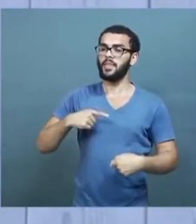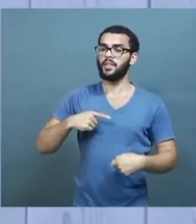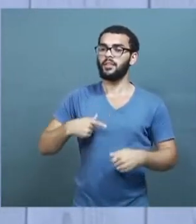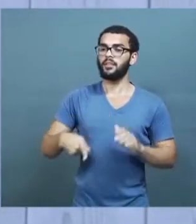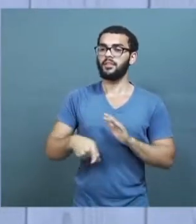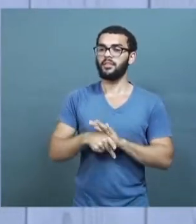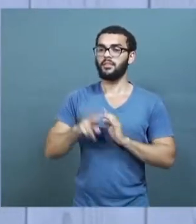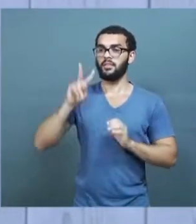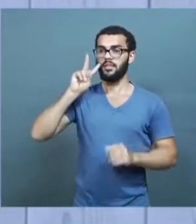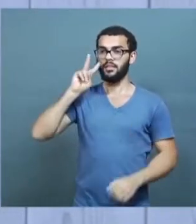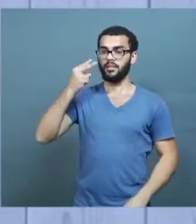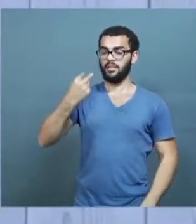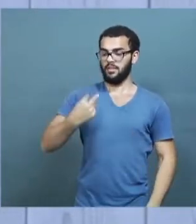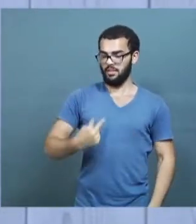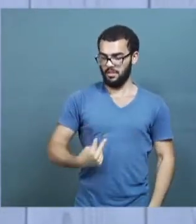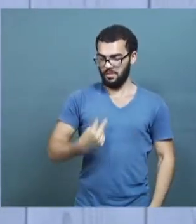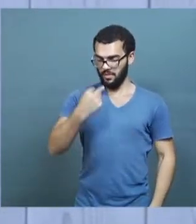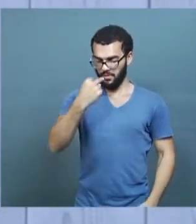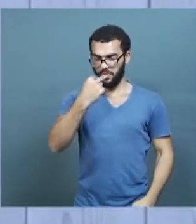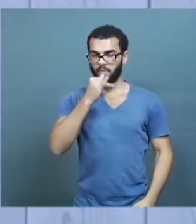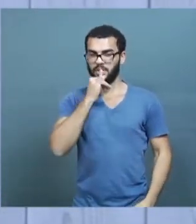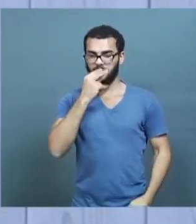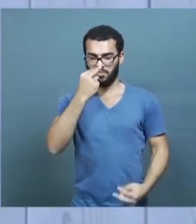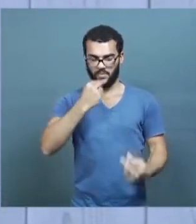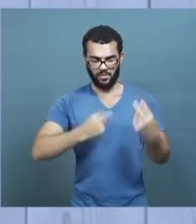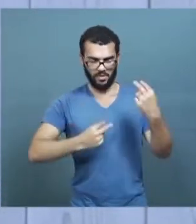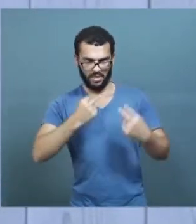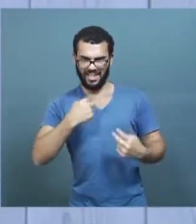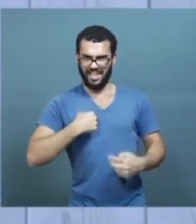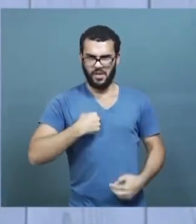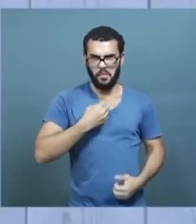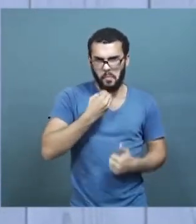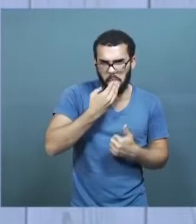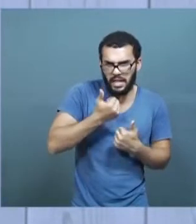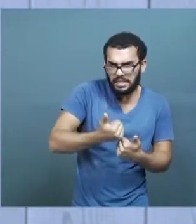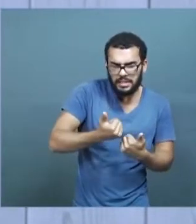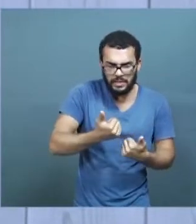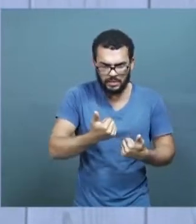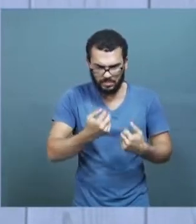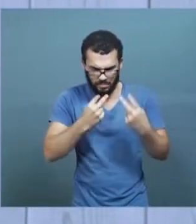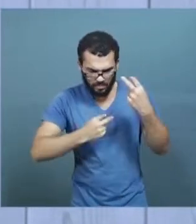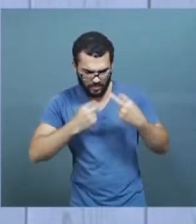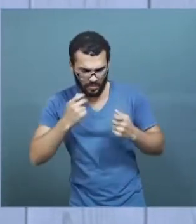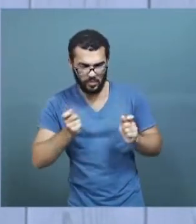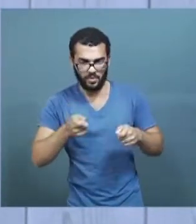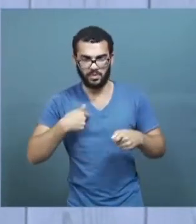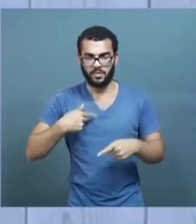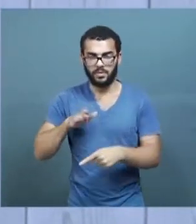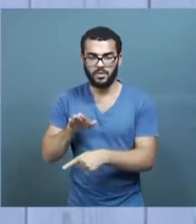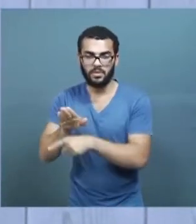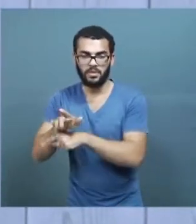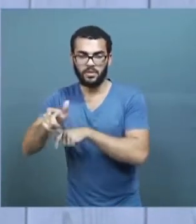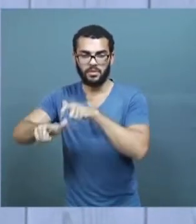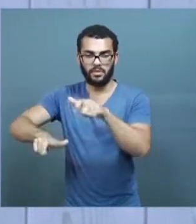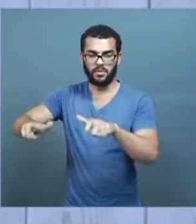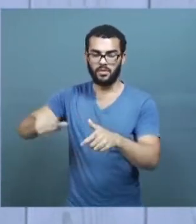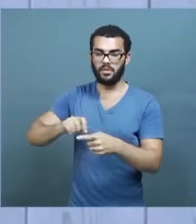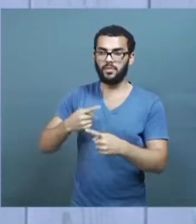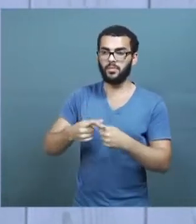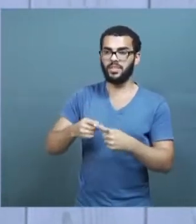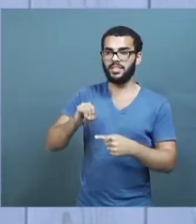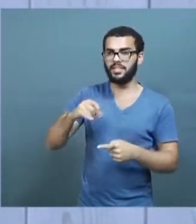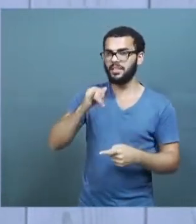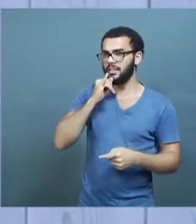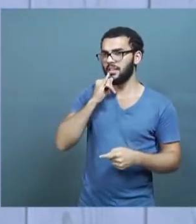reconhecimento das suas próprias fragilidades primeiro, estar bem para poder cuidar da dor e da fragilidade do outro, porque senão ele